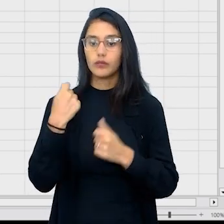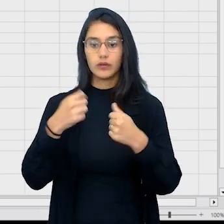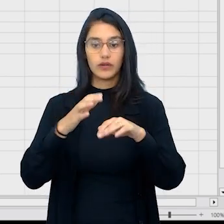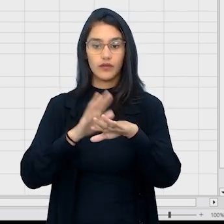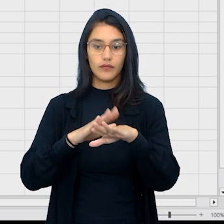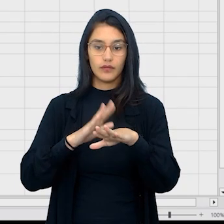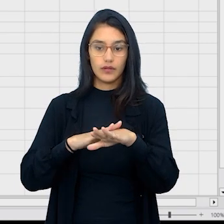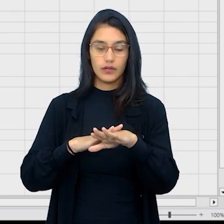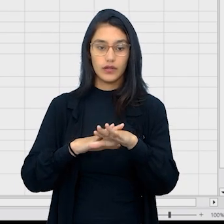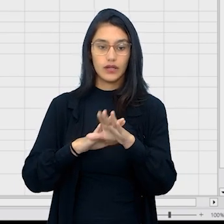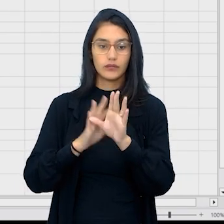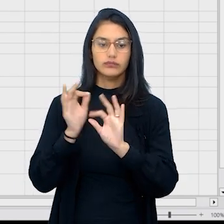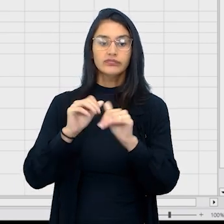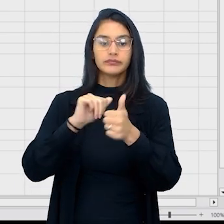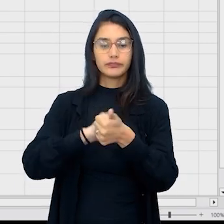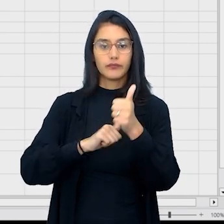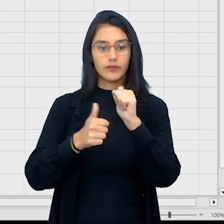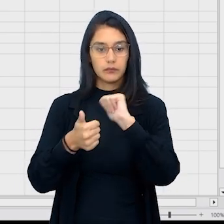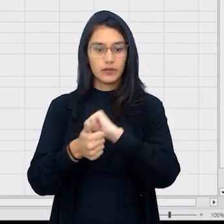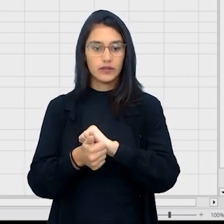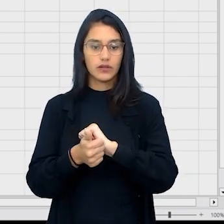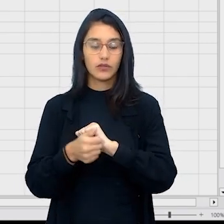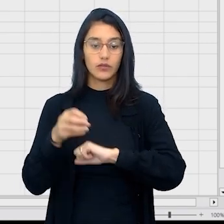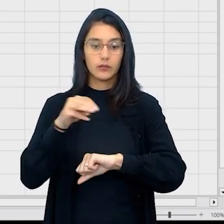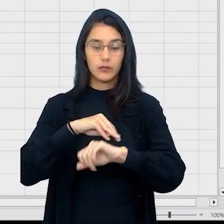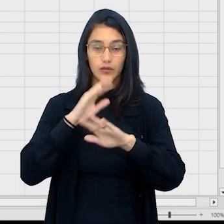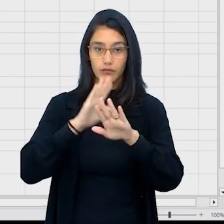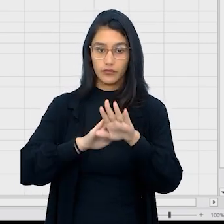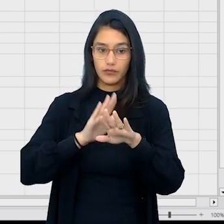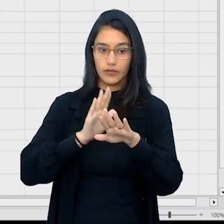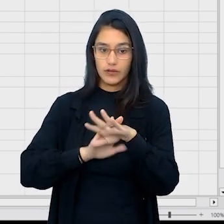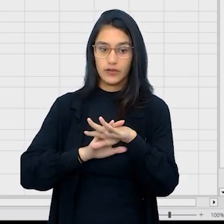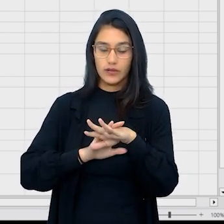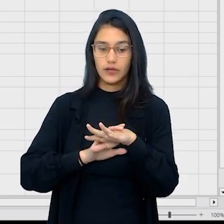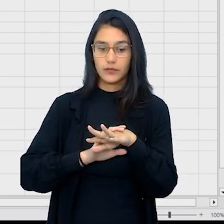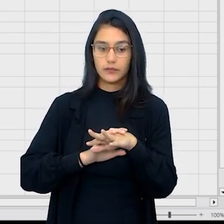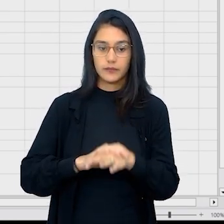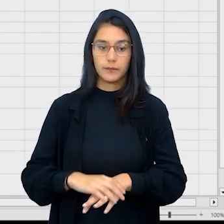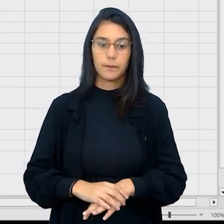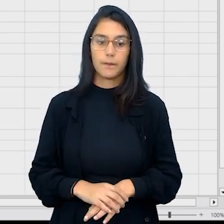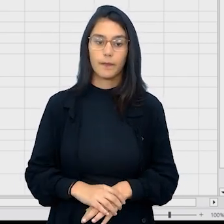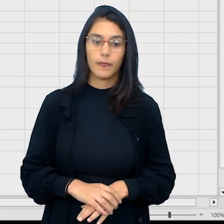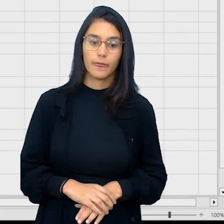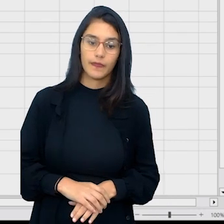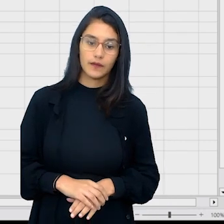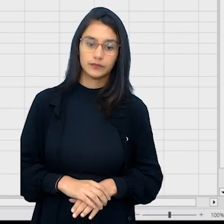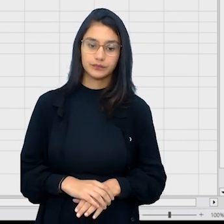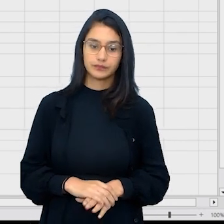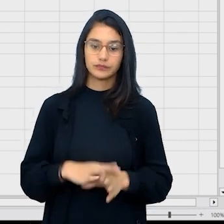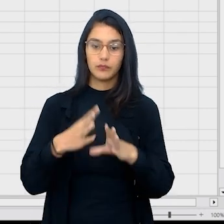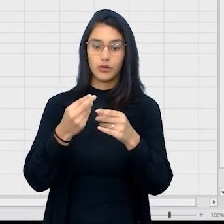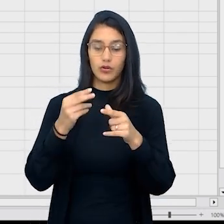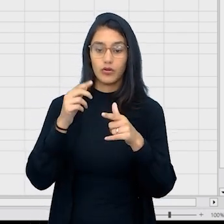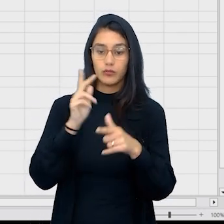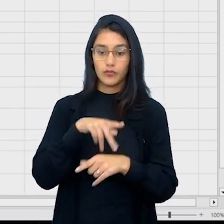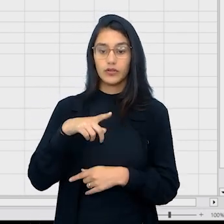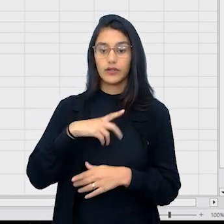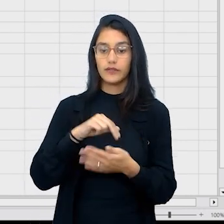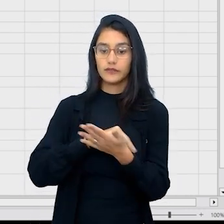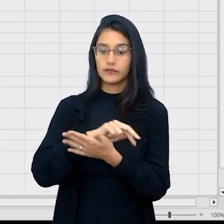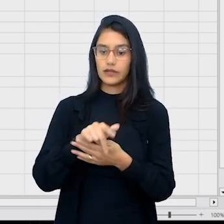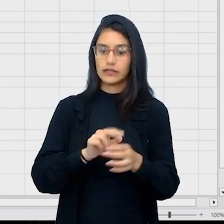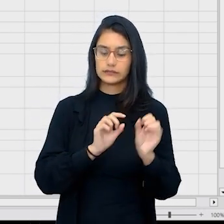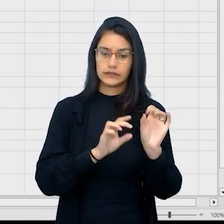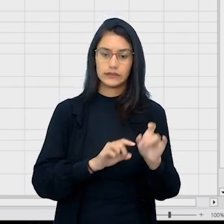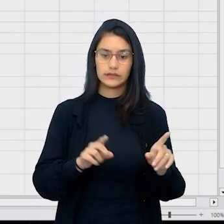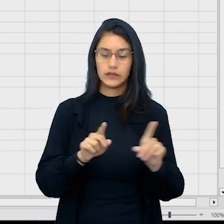fazer esse ajuste na hora, se a gente for montar aí, entre aspas, a regra de 3. Sim. Muitos professores têm várias